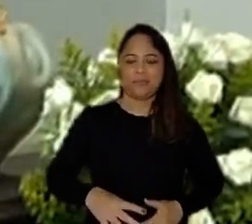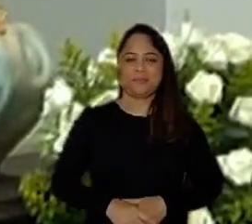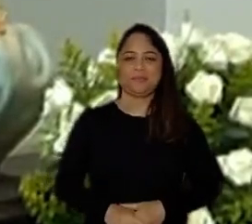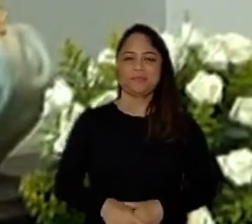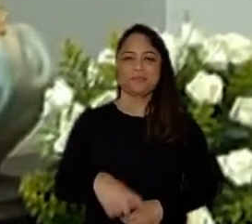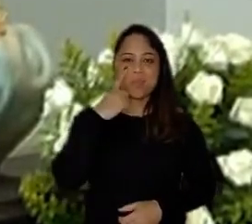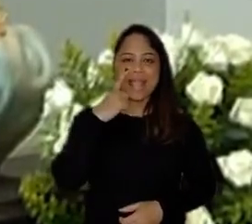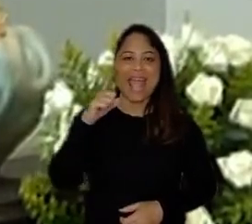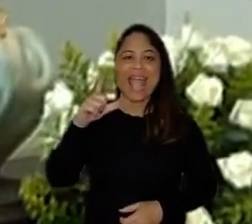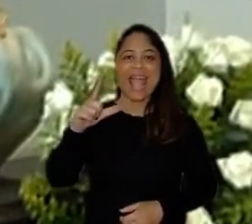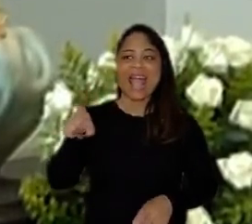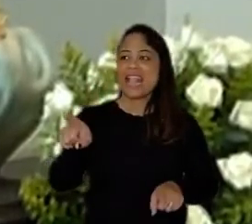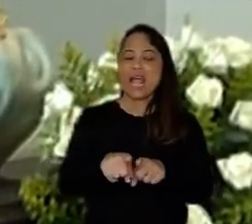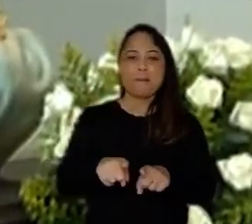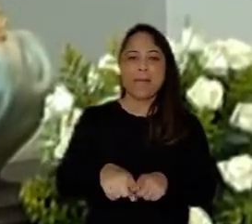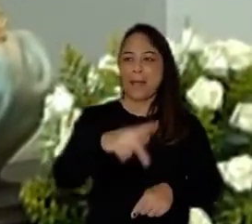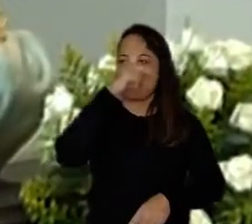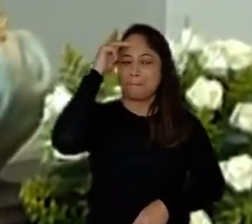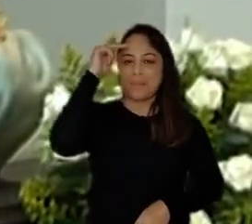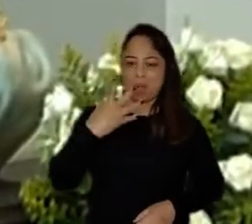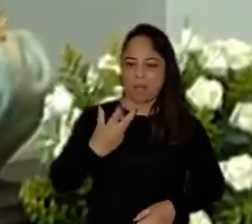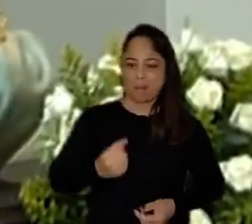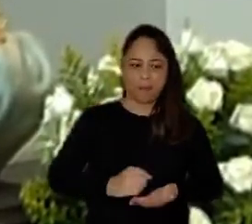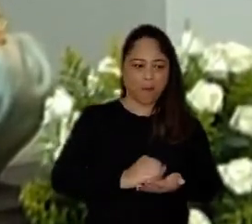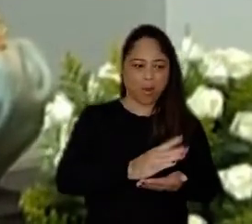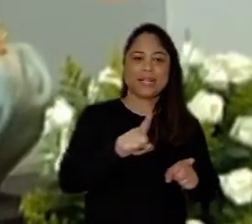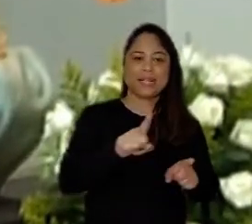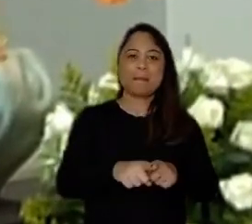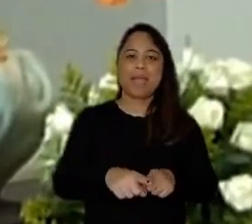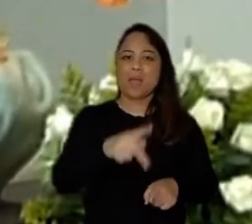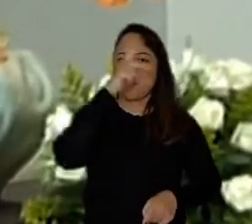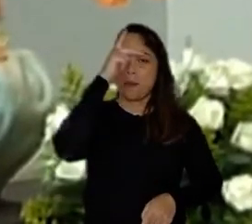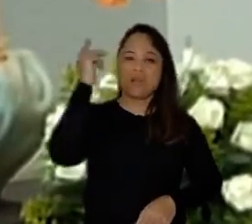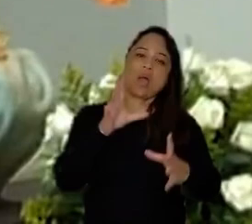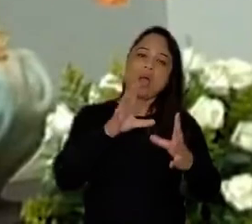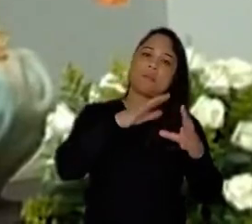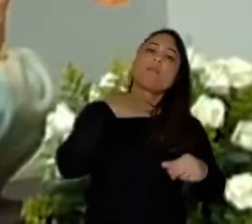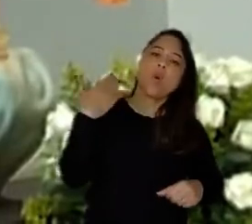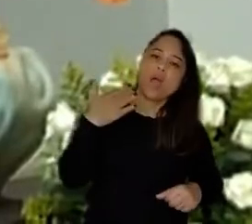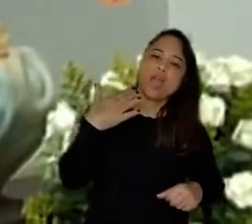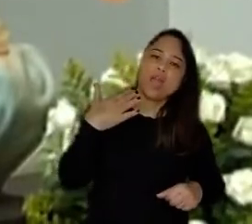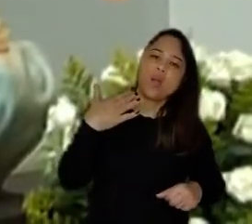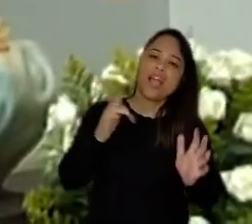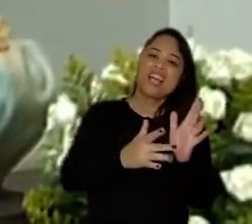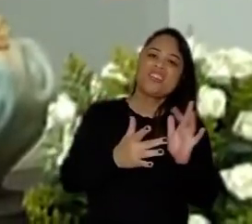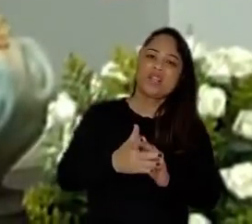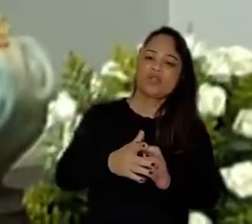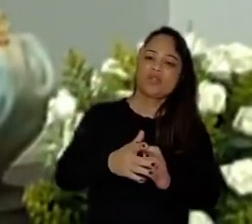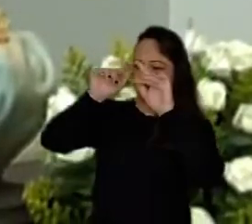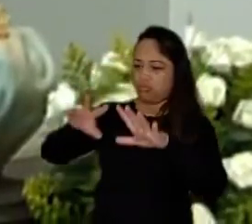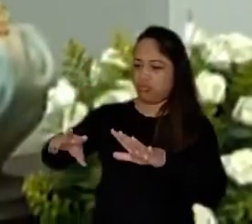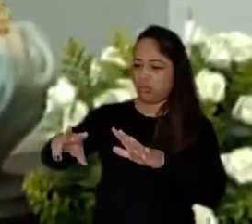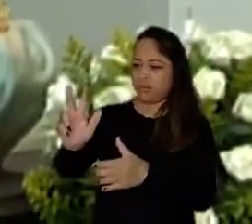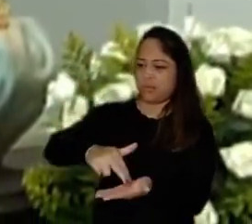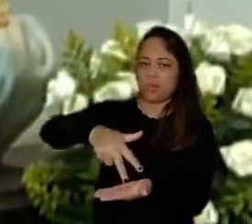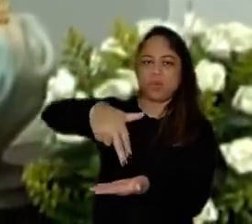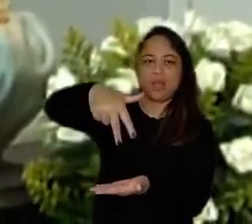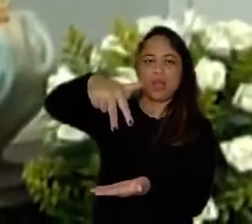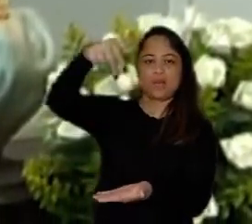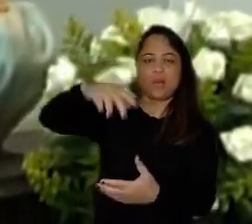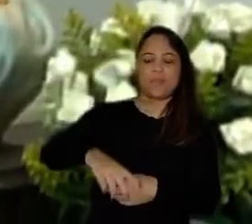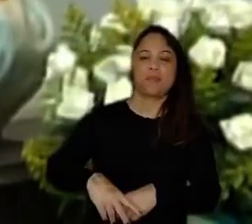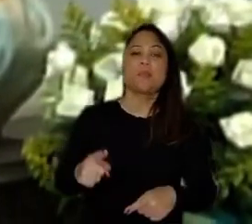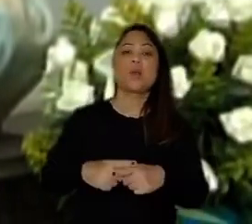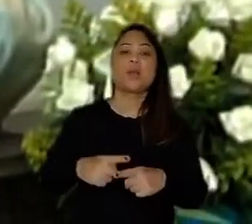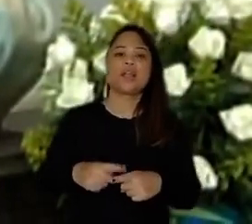os mortos e até a libertação dos demônios, teve que ter um esforço, ou da pessoa, ou alguém esforçasse por ela. Por quê? Porque